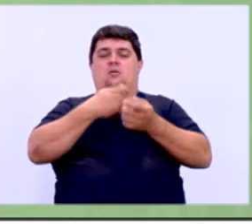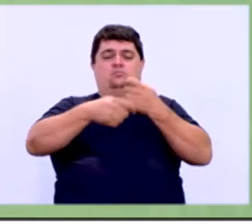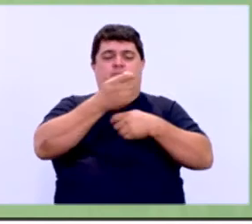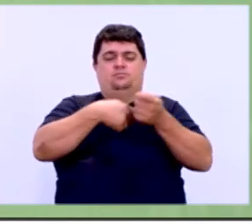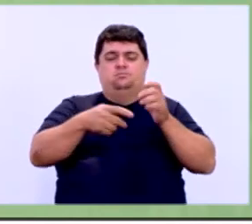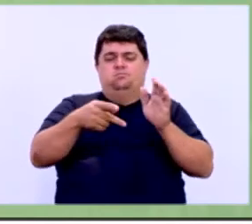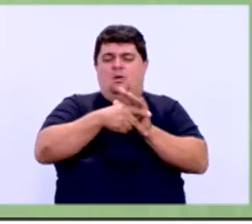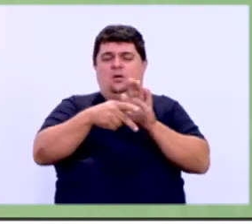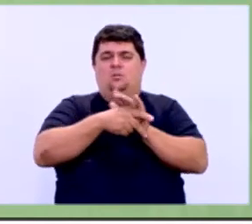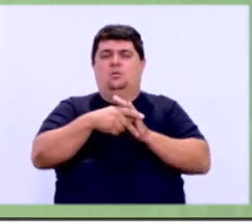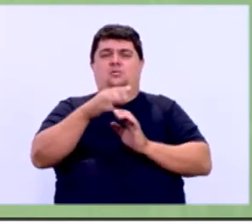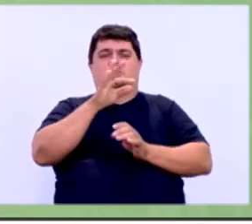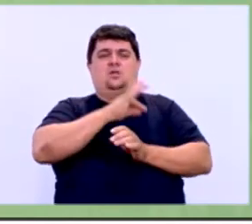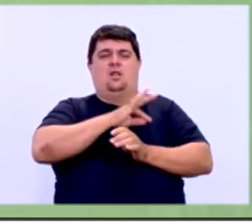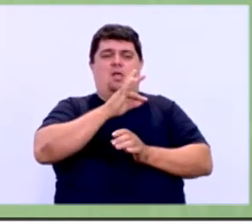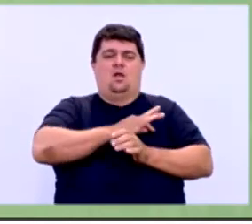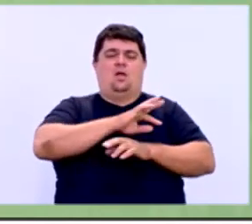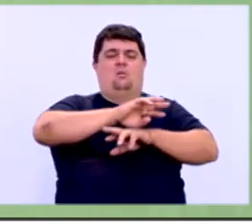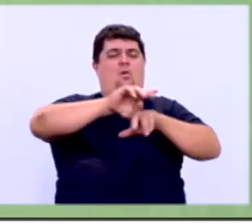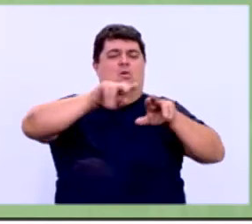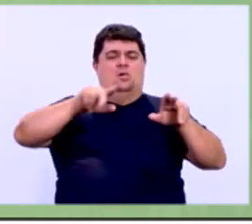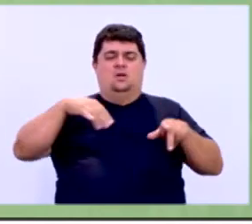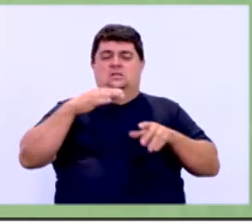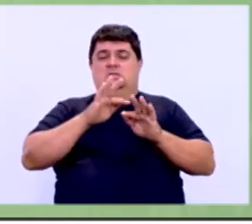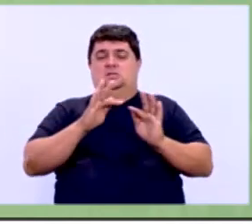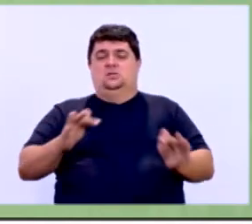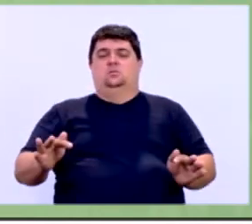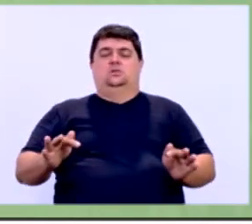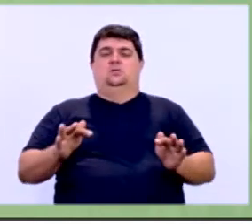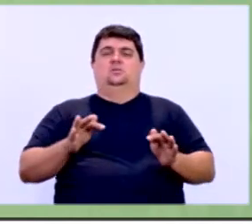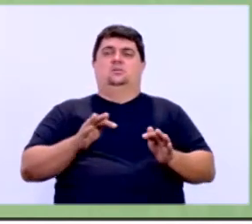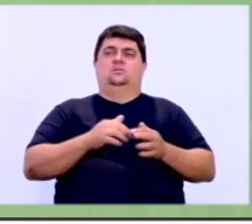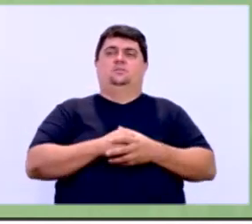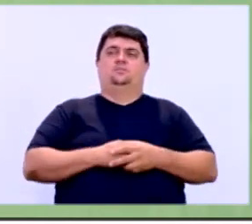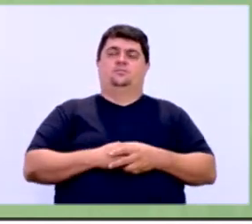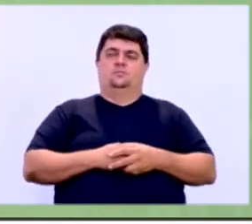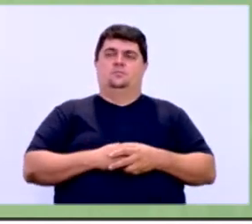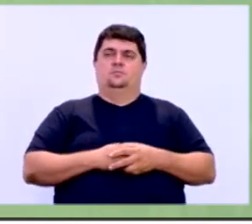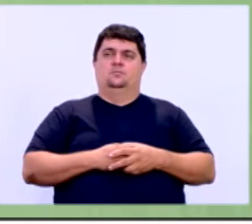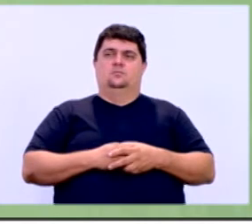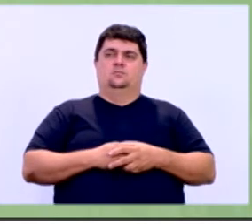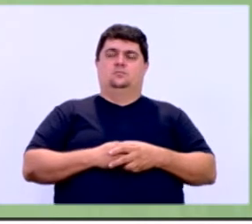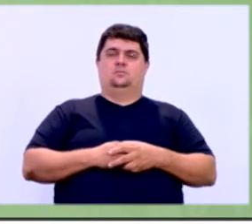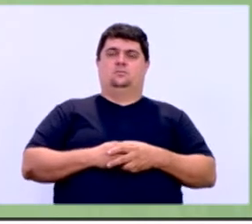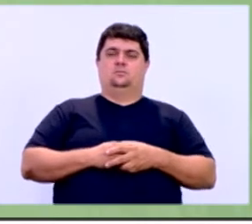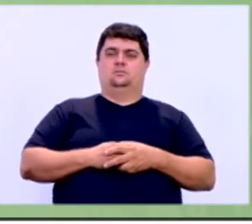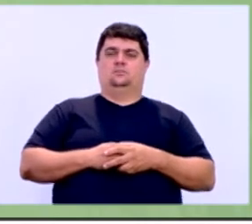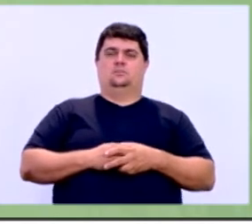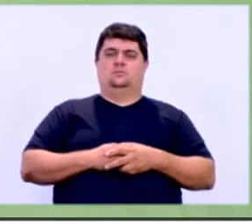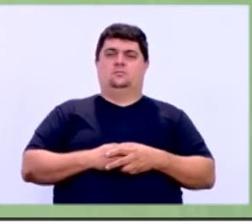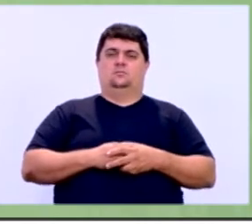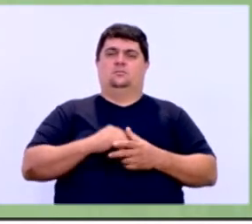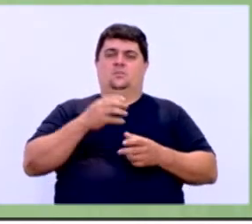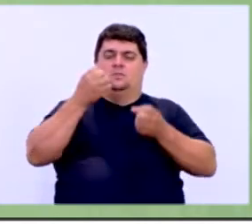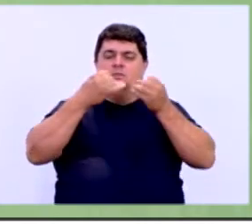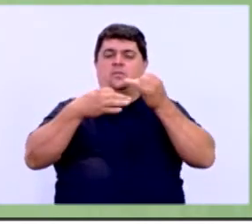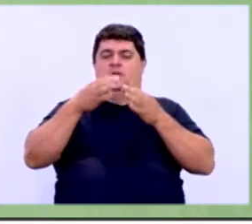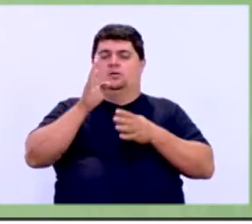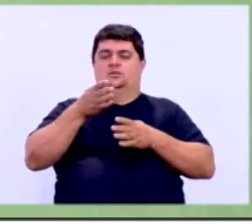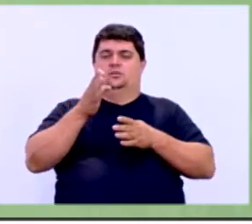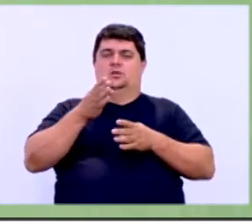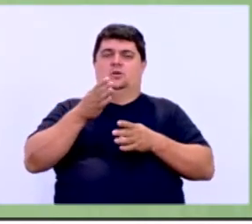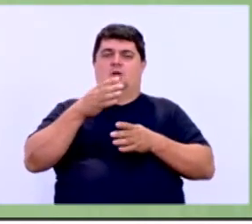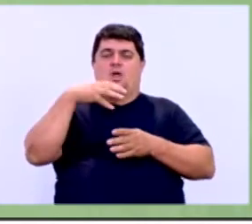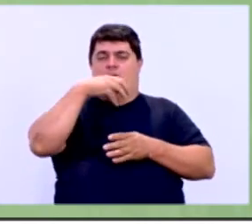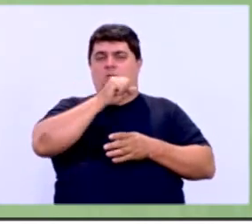de atividades de gestão ou administração. Né? Nós falamos aí sobre esse financiamento de curto prazo.